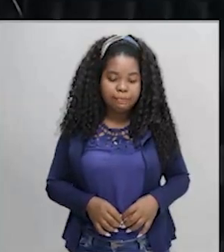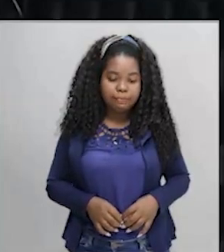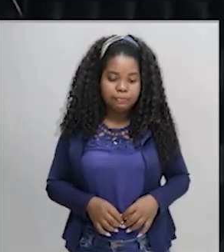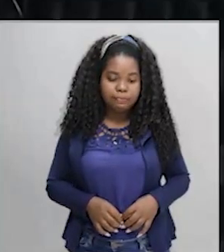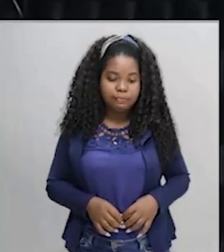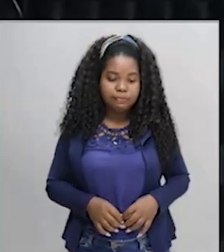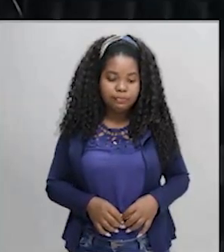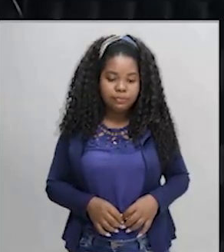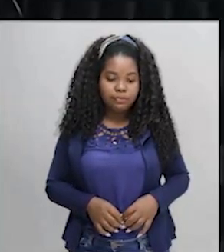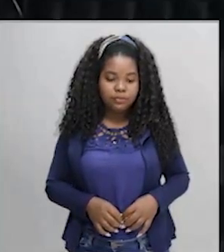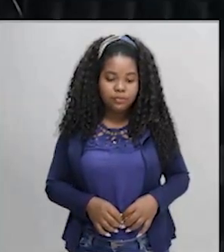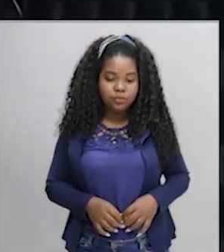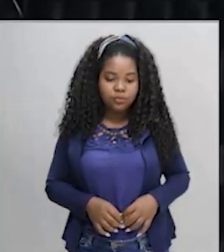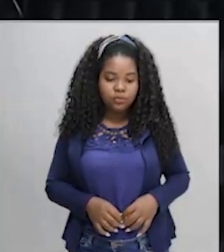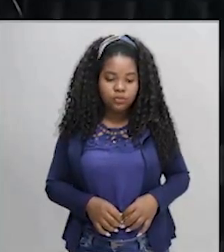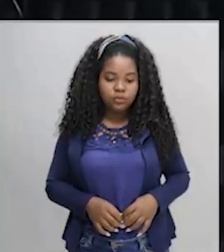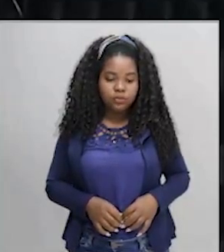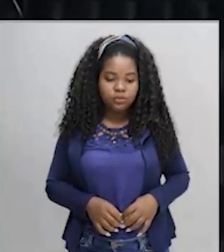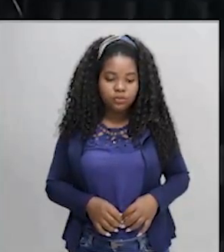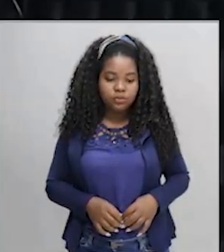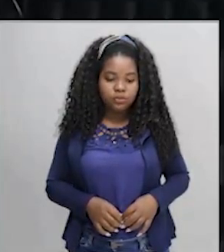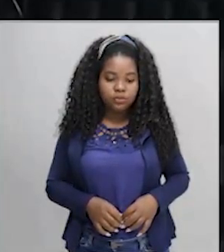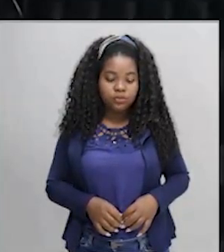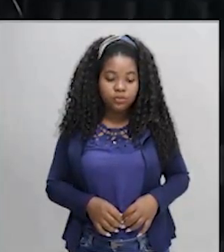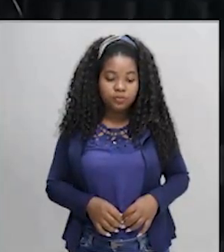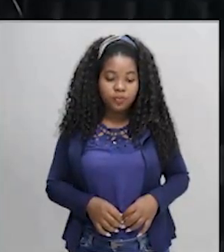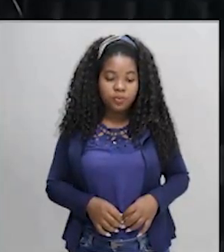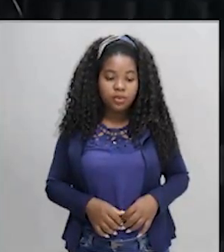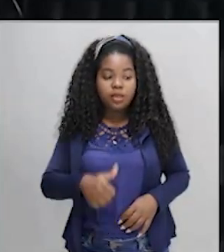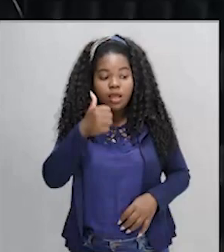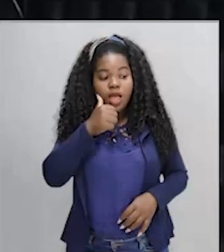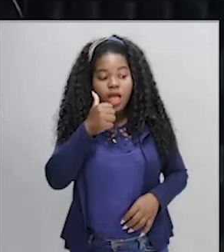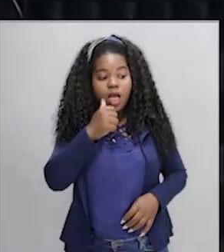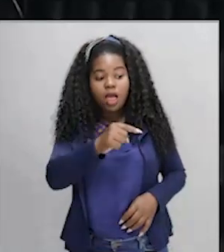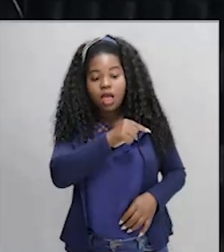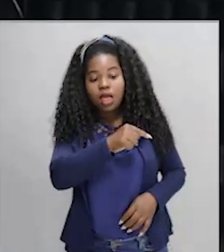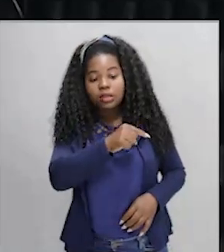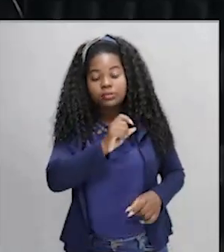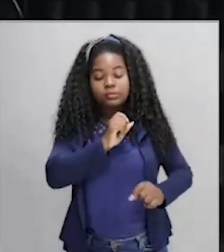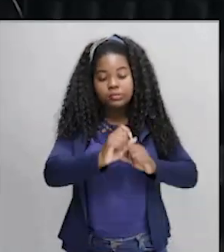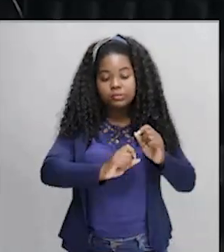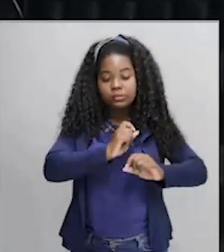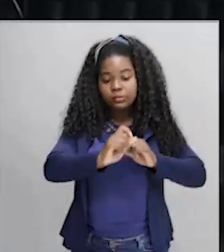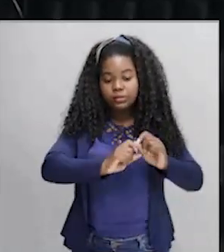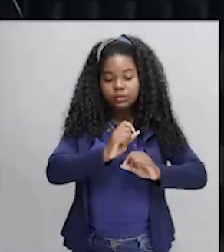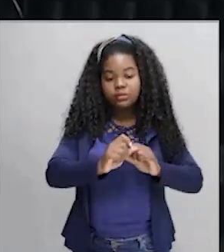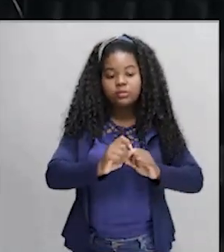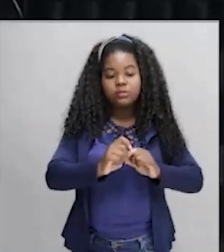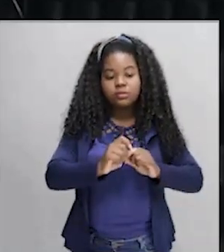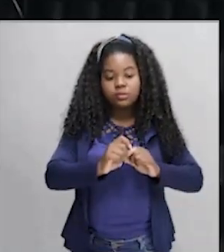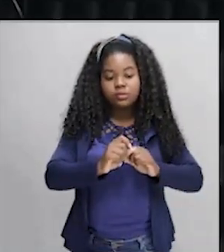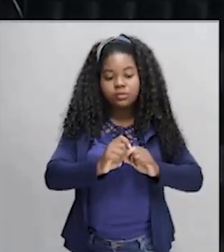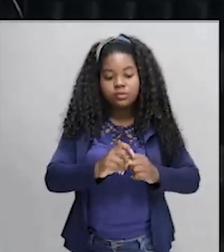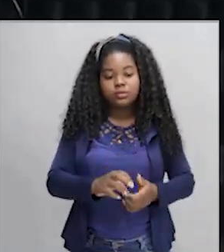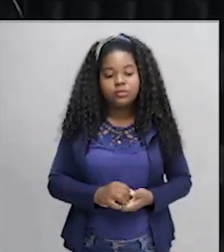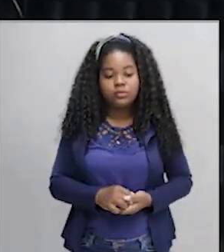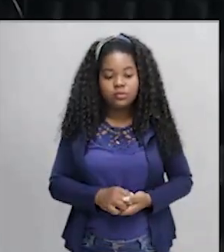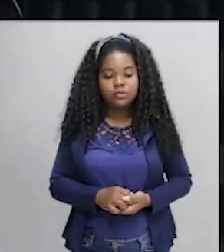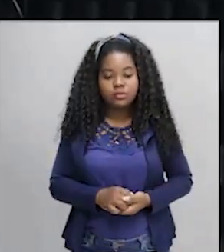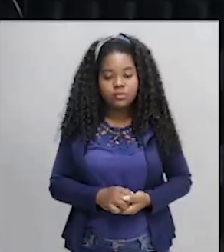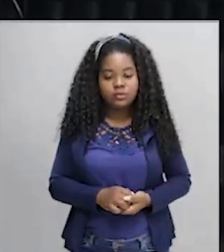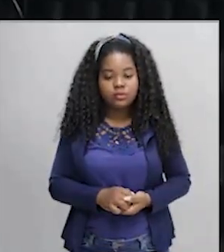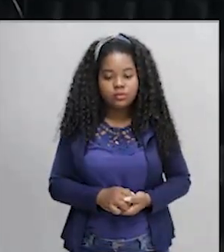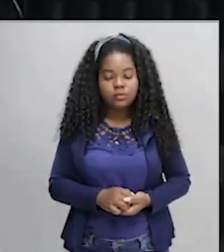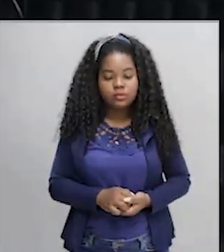she heard the sound of an explosion. Ela estava atravessando, porque walk significa andar